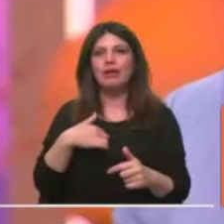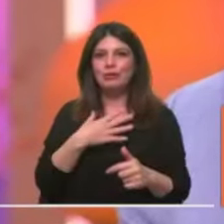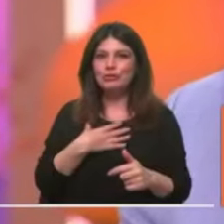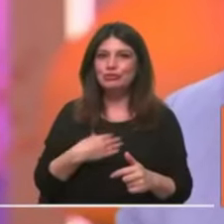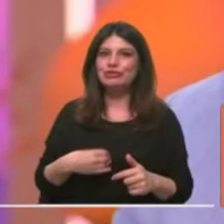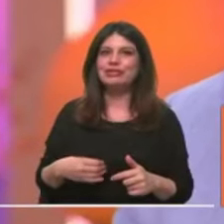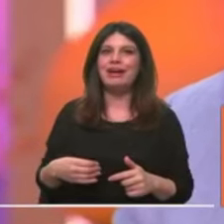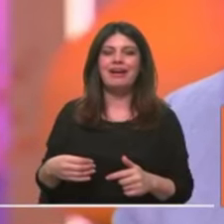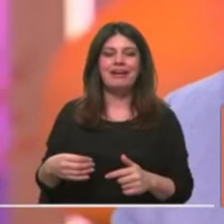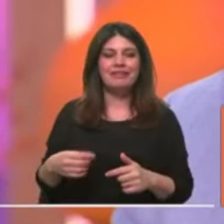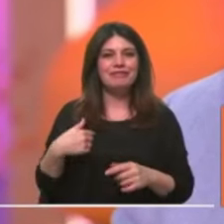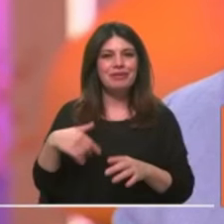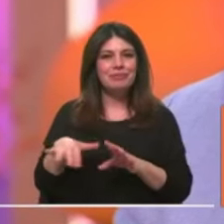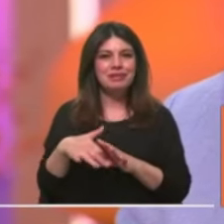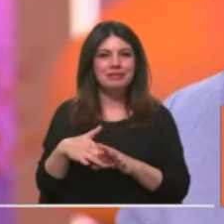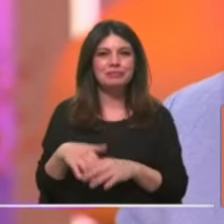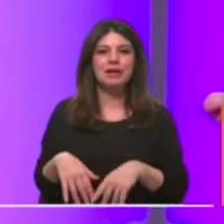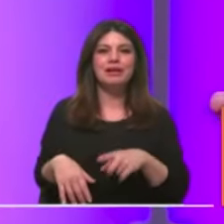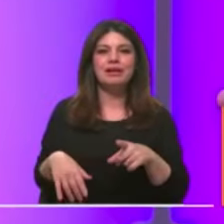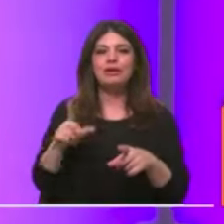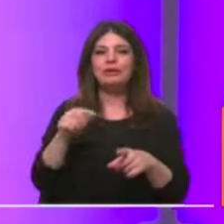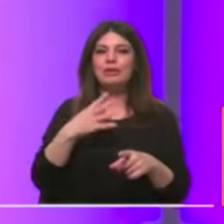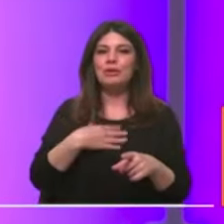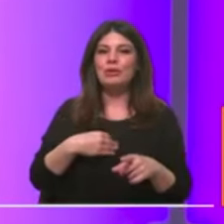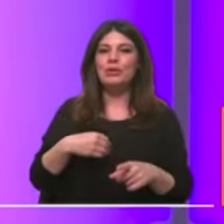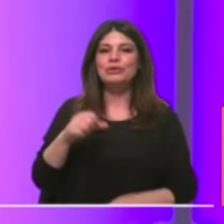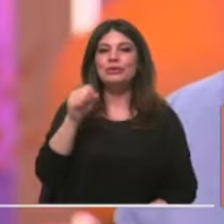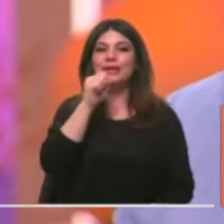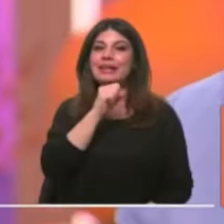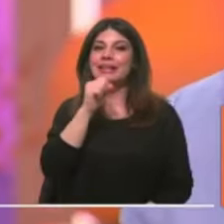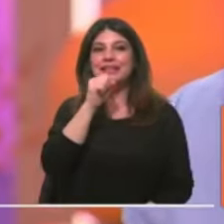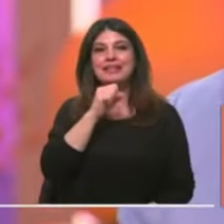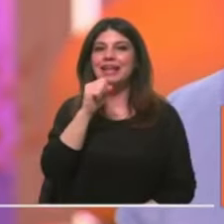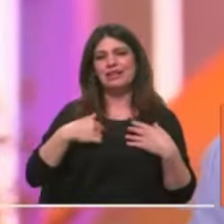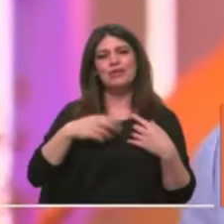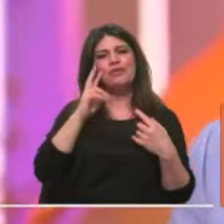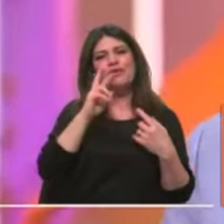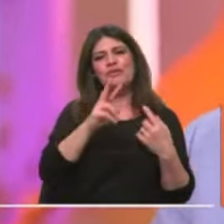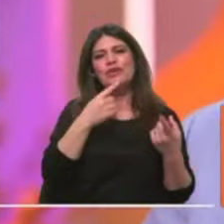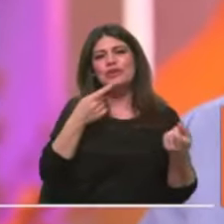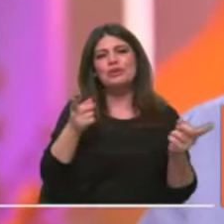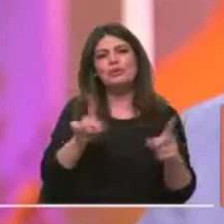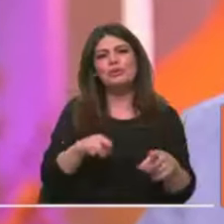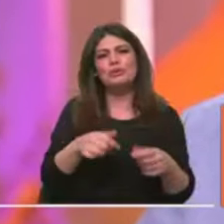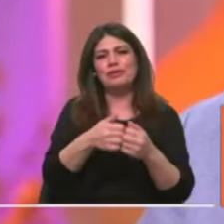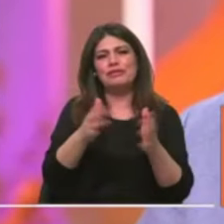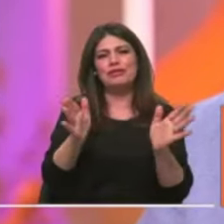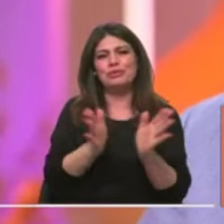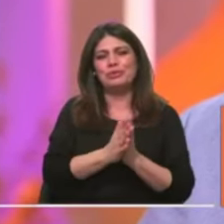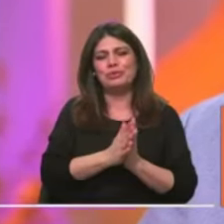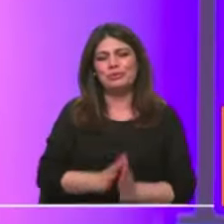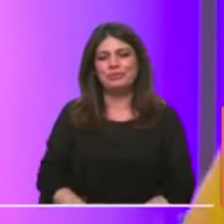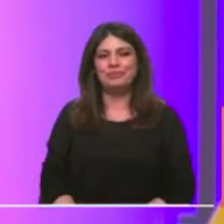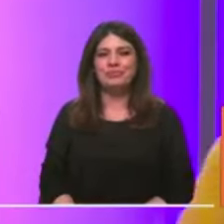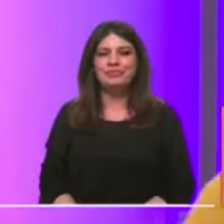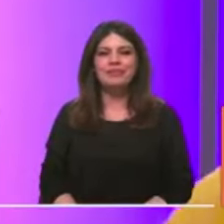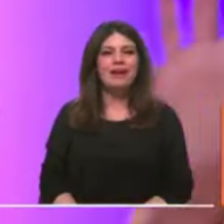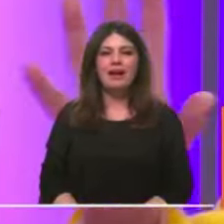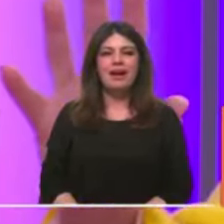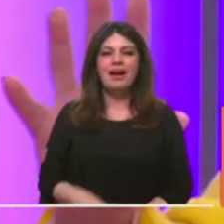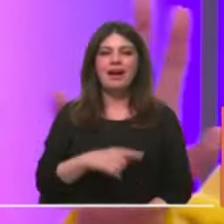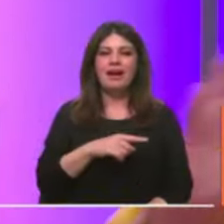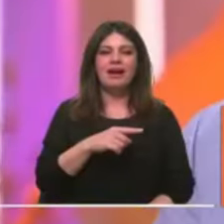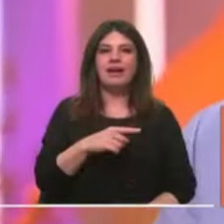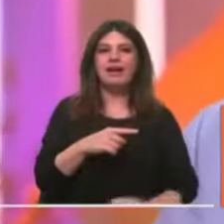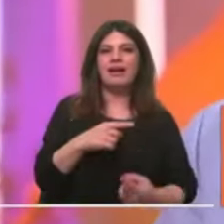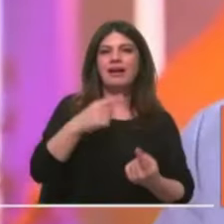de karaoke, gosto de... Mas porque o Ricardo gosta muito de karaoke. Adoro, adoro estar em casa com amigos e cantar. Então. Ver também que eles estavam completamente à